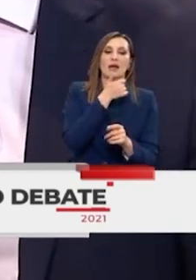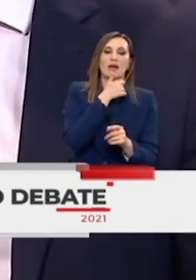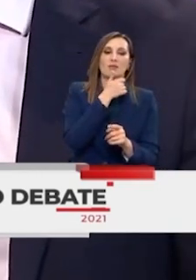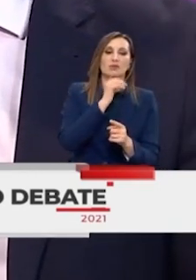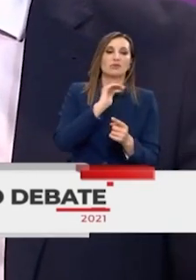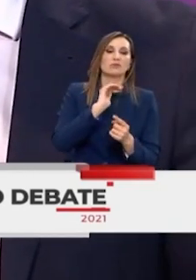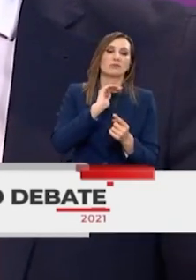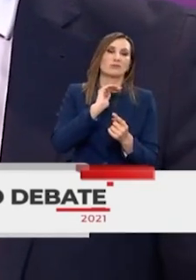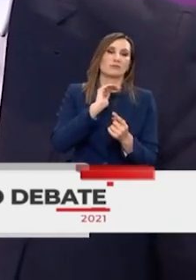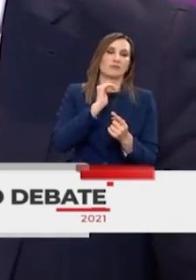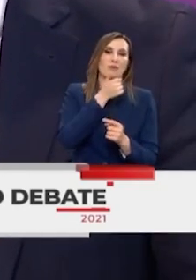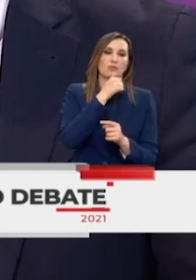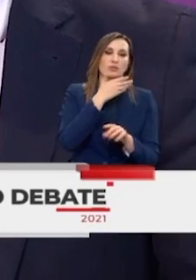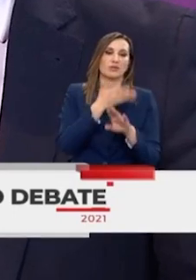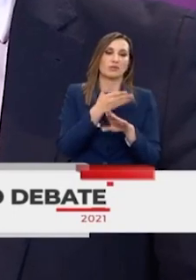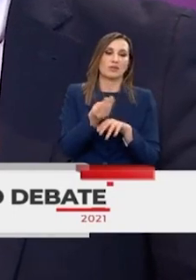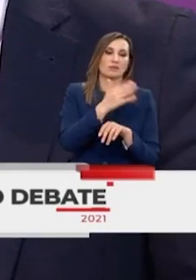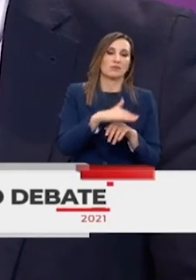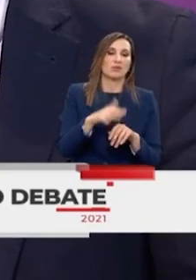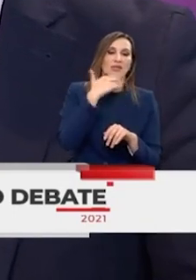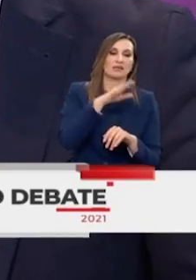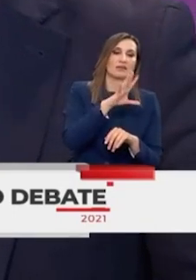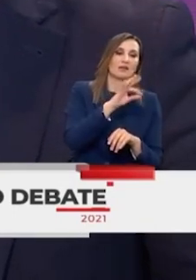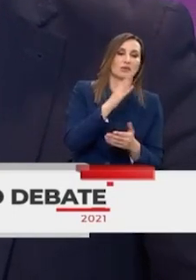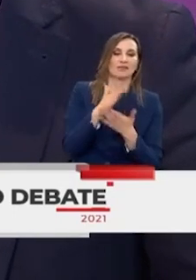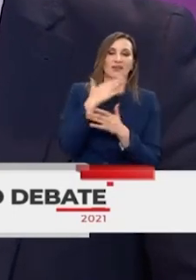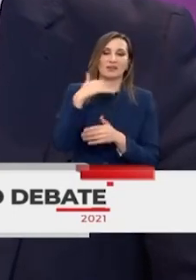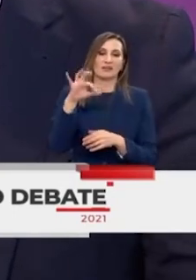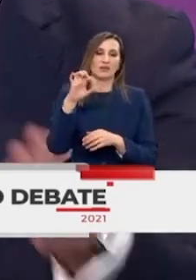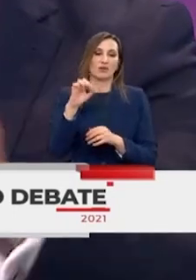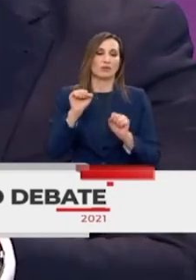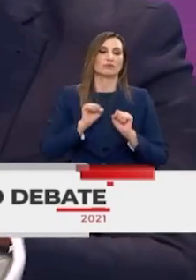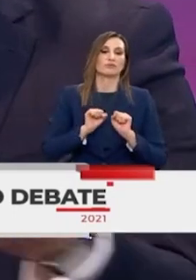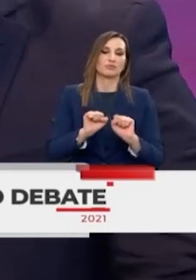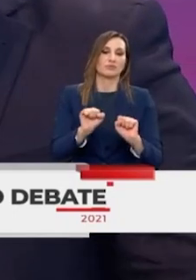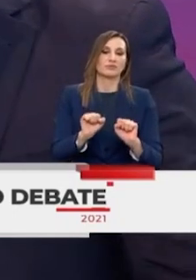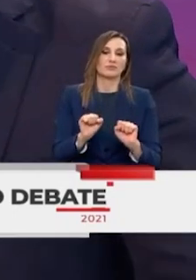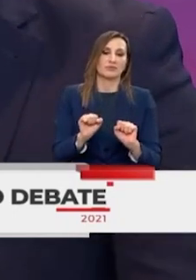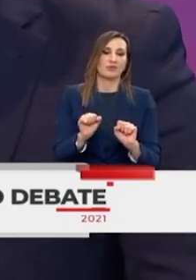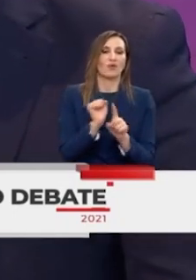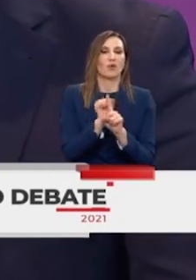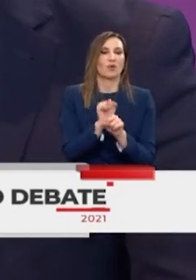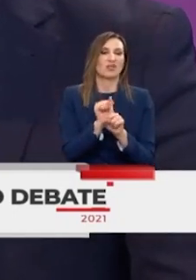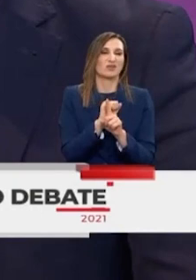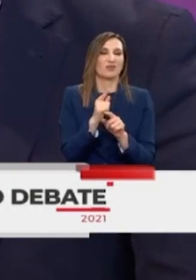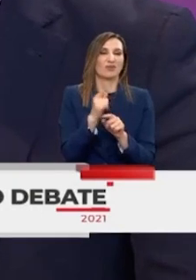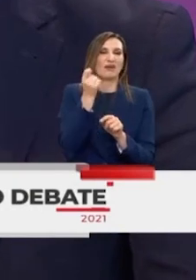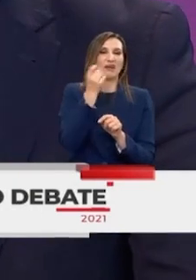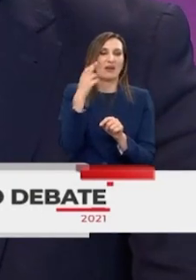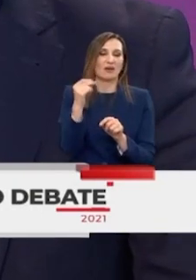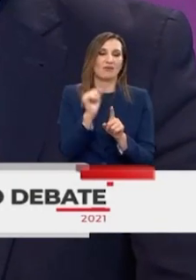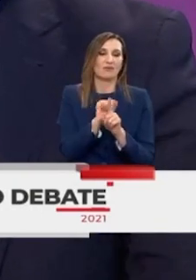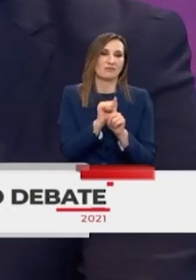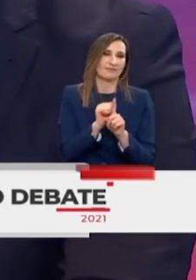sexuais a pessoas, a menores, entre os 14 e os 18 Ninguém anos. Acredita foi rejeitado disso. Por, só que isso foi um lapso. Foi rejeitado André, por inconstitucional. André, vamos